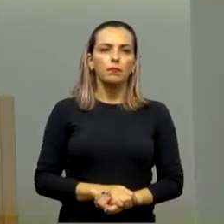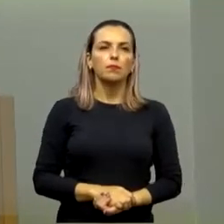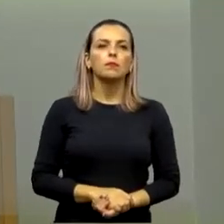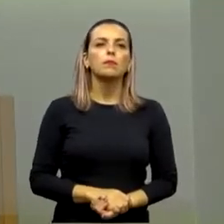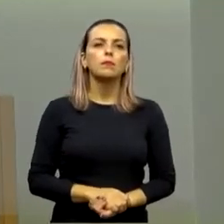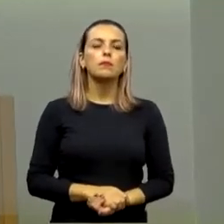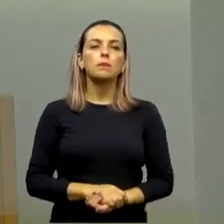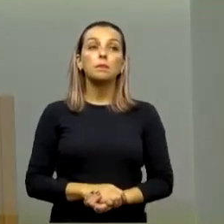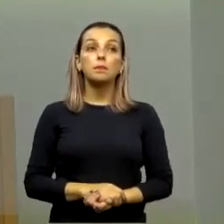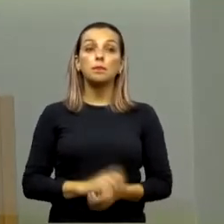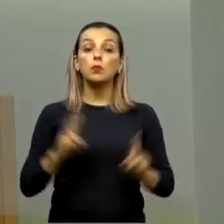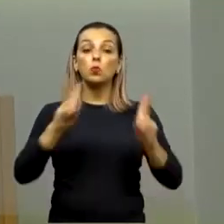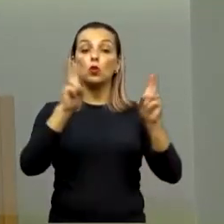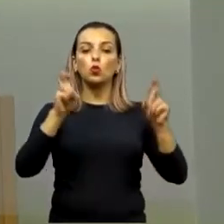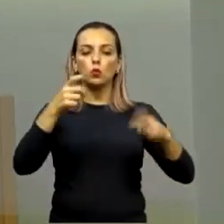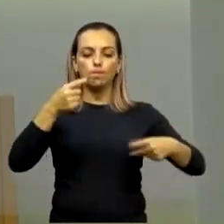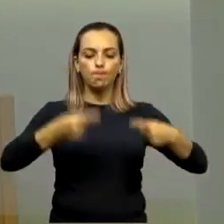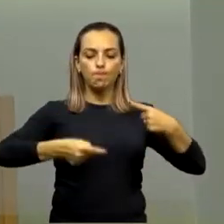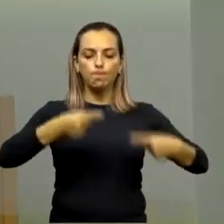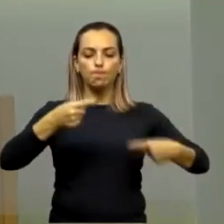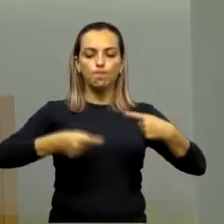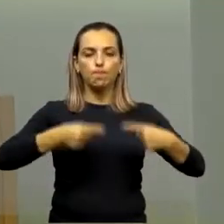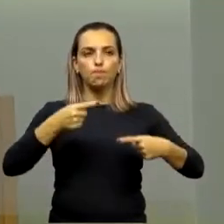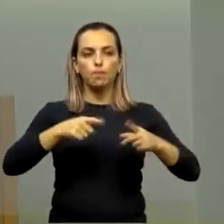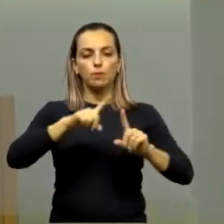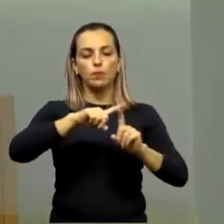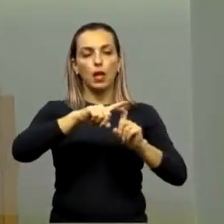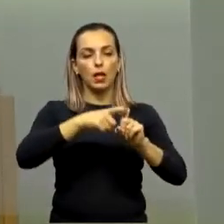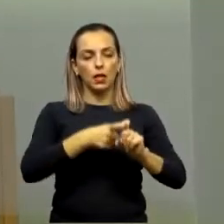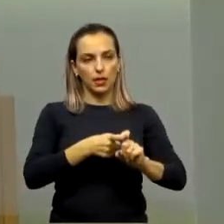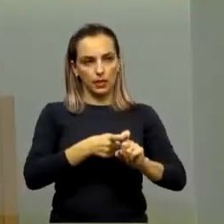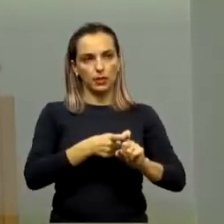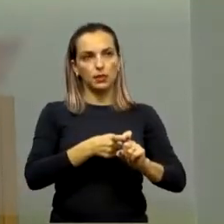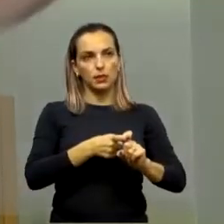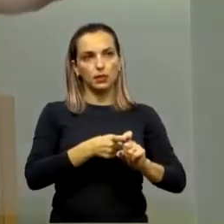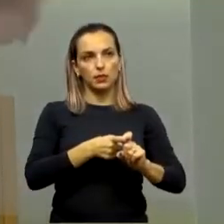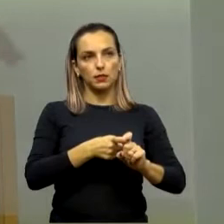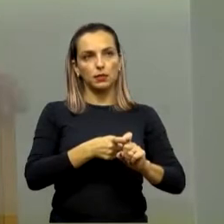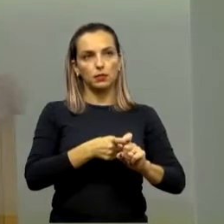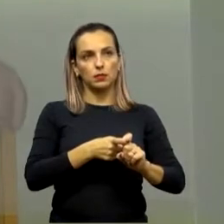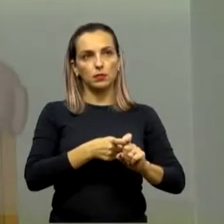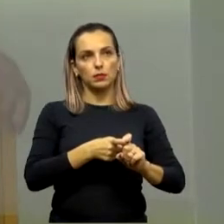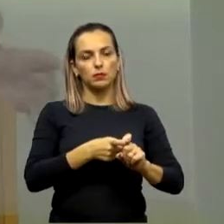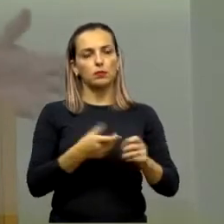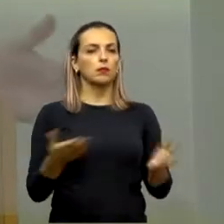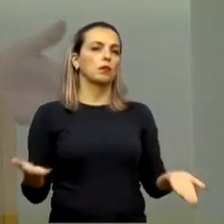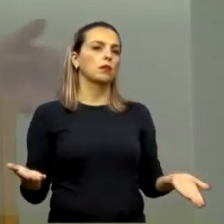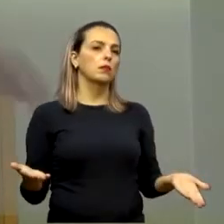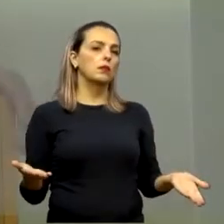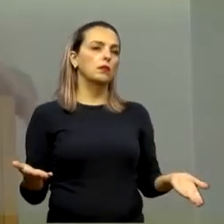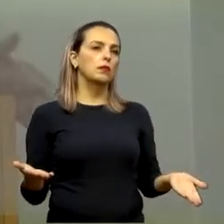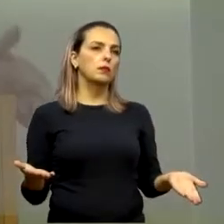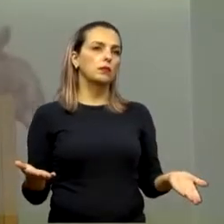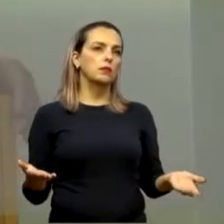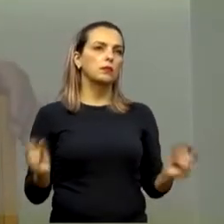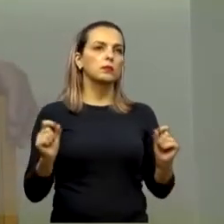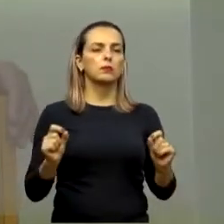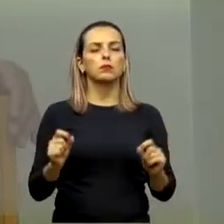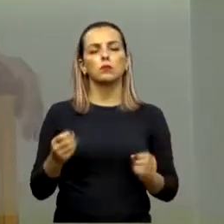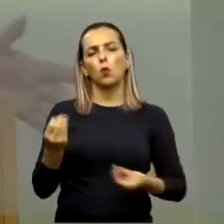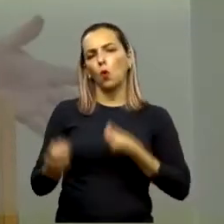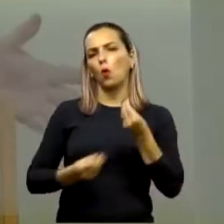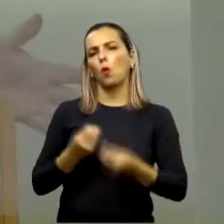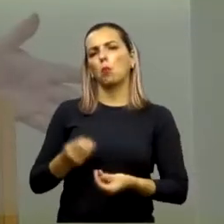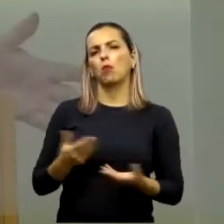politizar e a crise e o presidente tá fogo